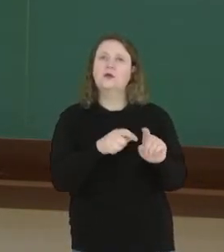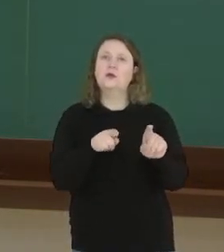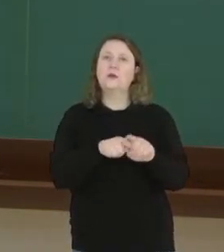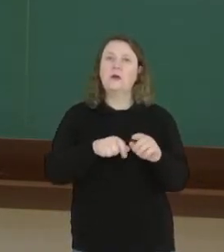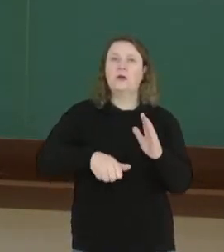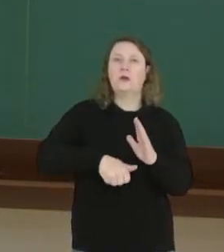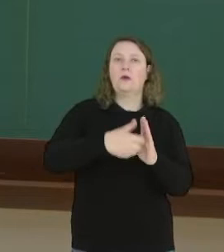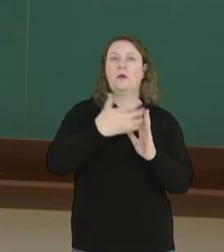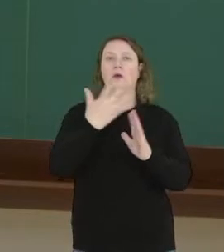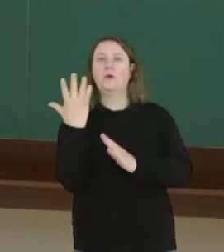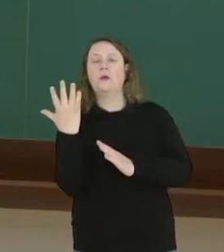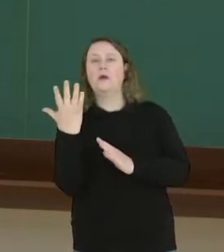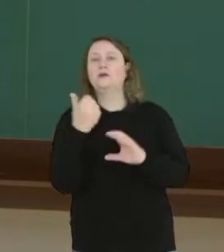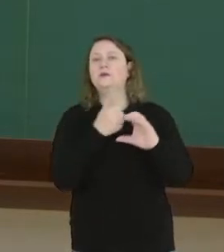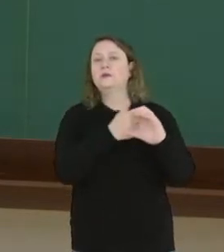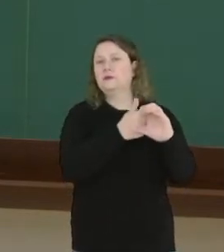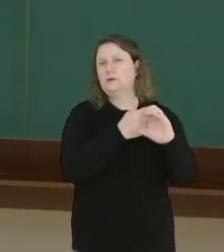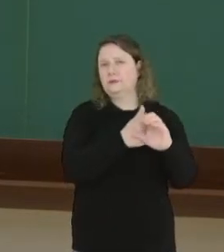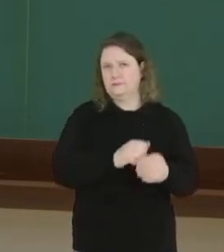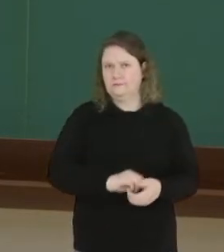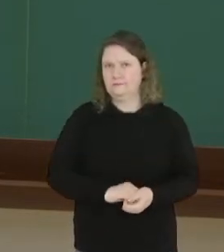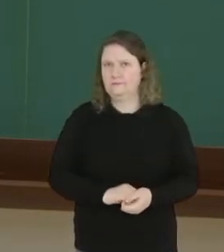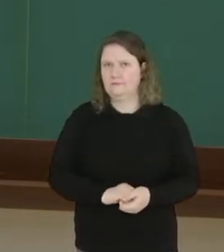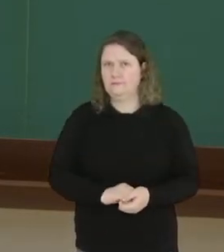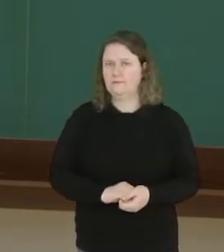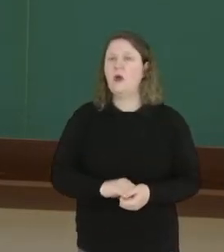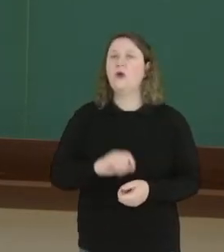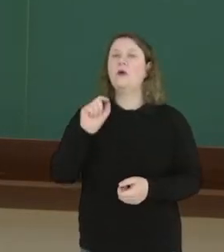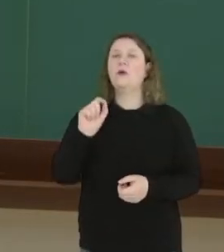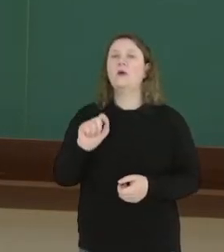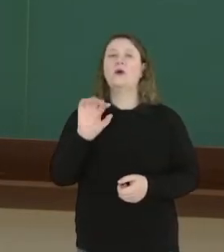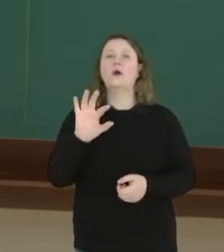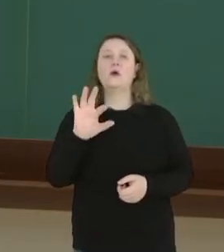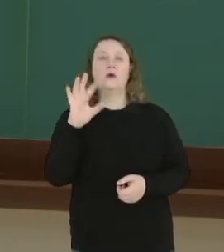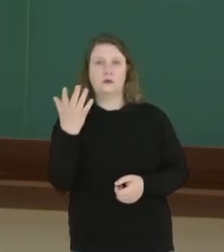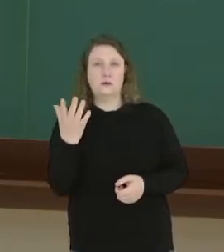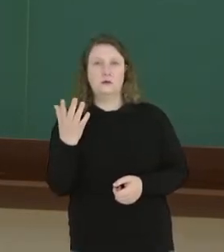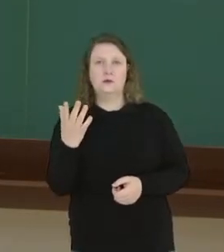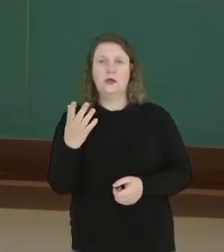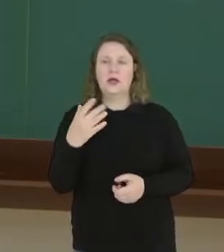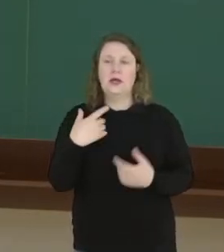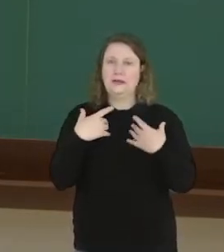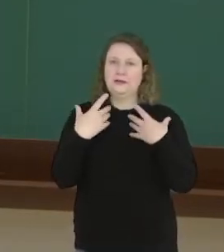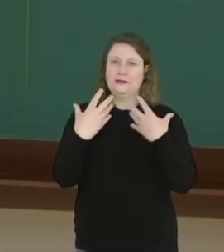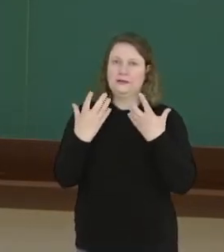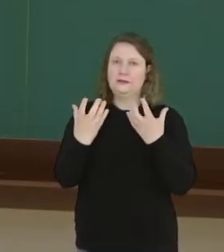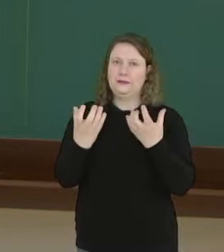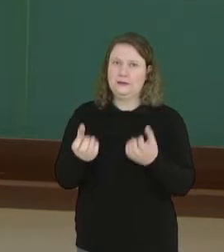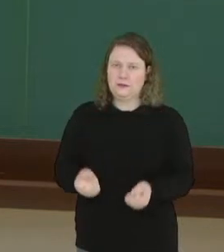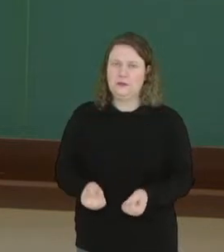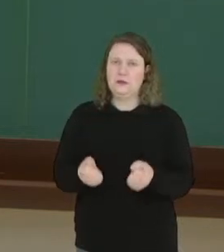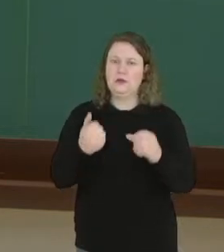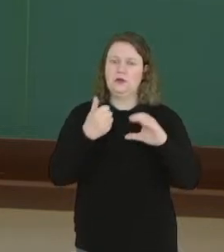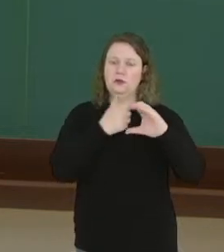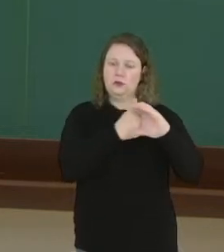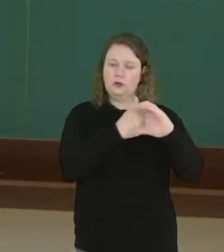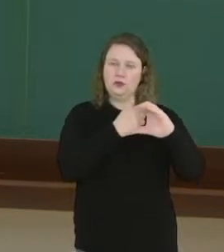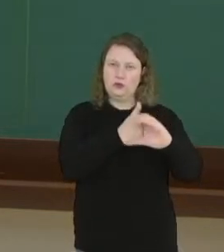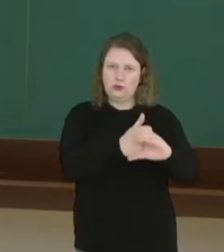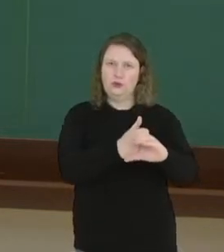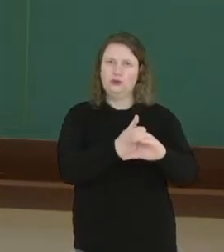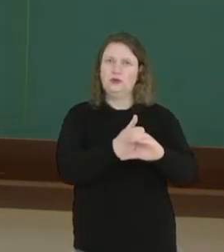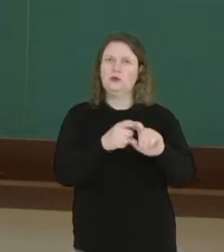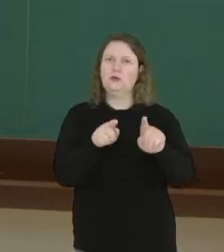primitivos. Ou, quem são esses? Os primeiros cristãos, os primeiros que se converteram, os romanos que se converteram ao cristianismo,